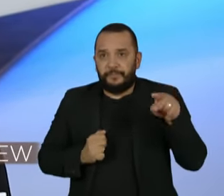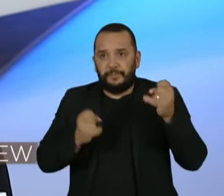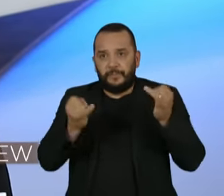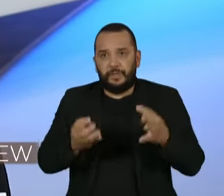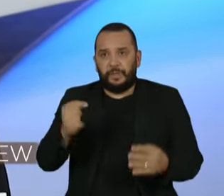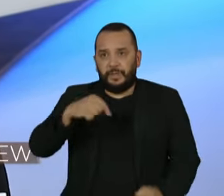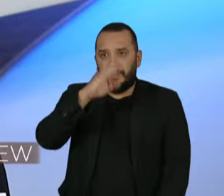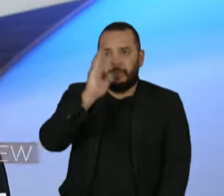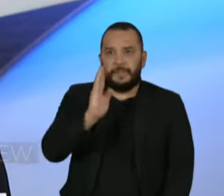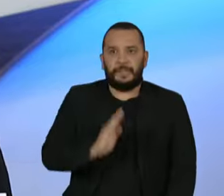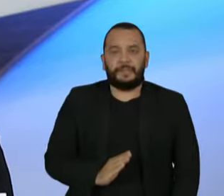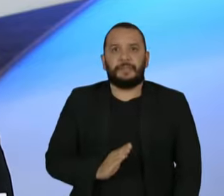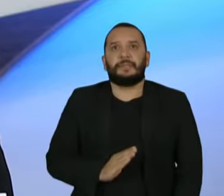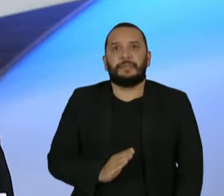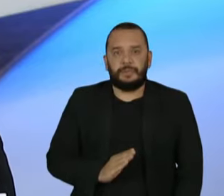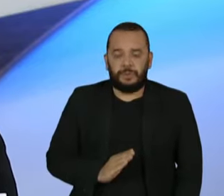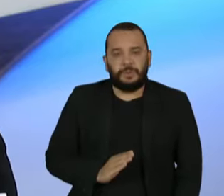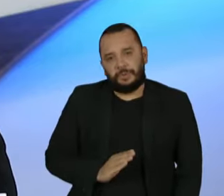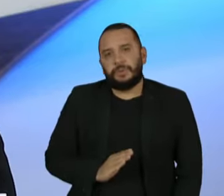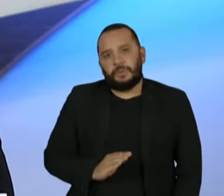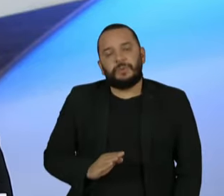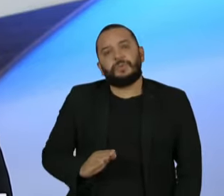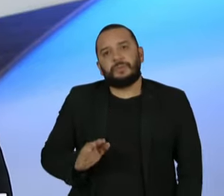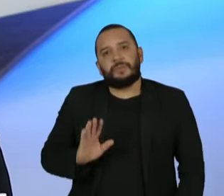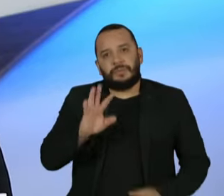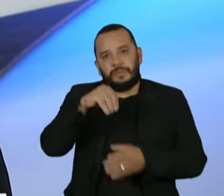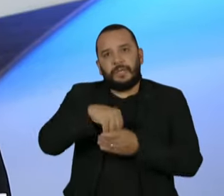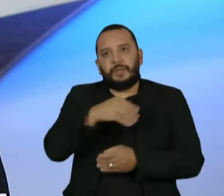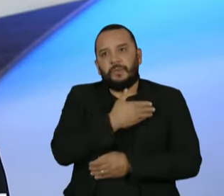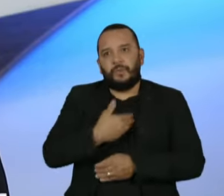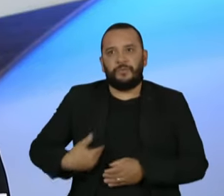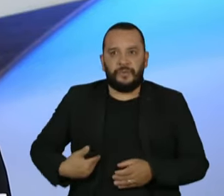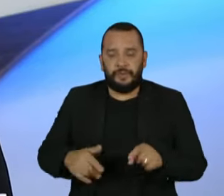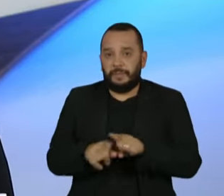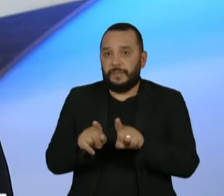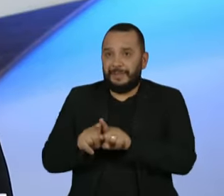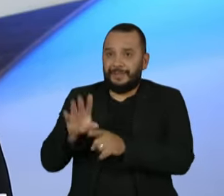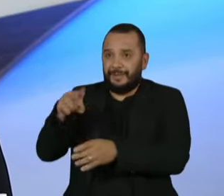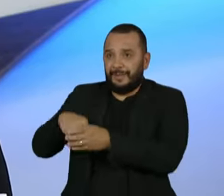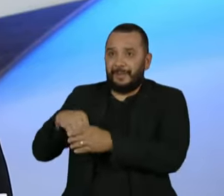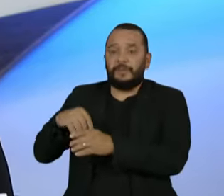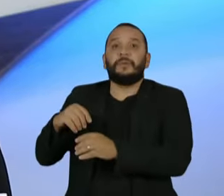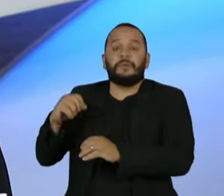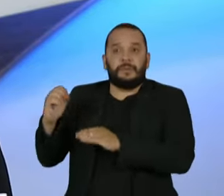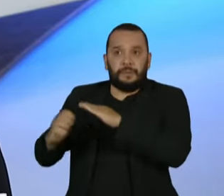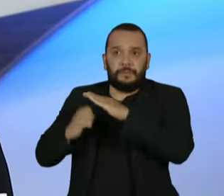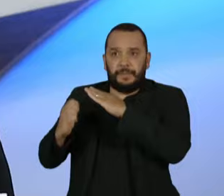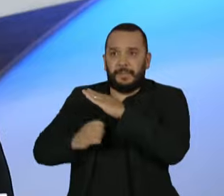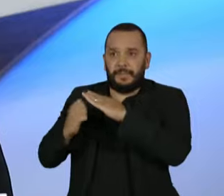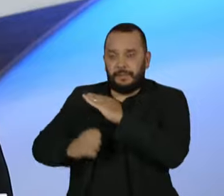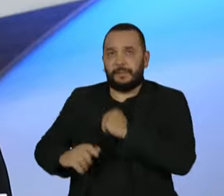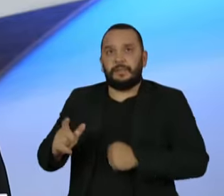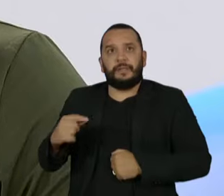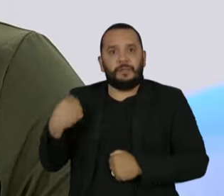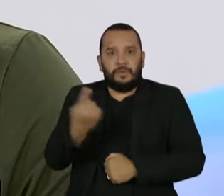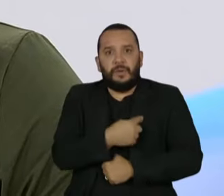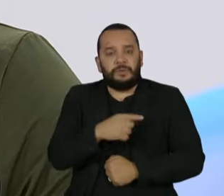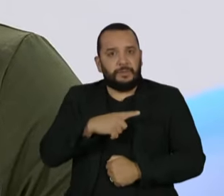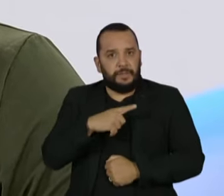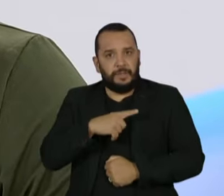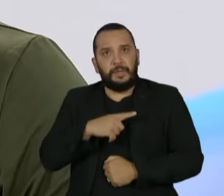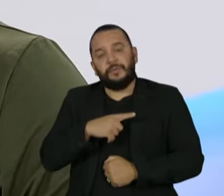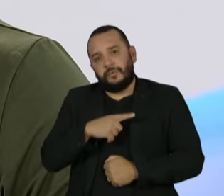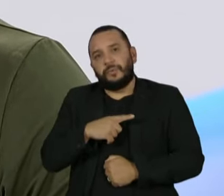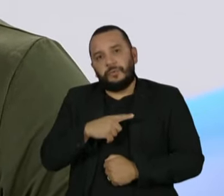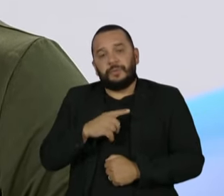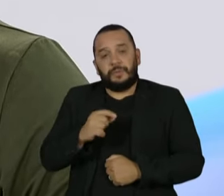no Brasil e isso nível governamental e nível de empresas tal a gente tem aspirações e a gente não sabe fazer